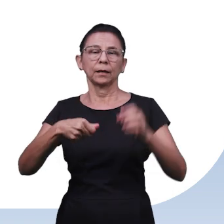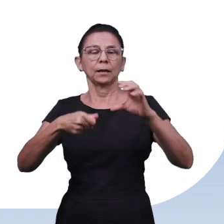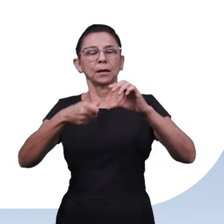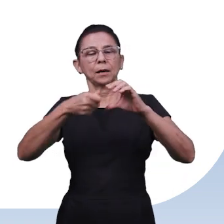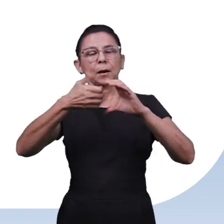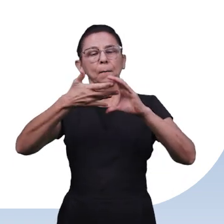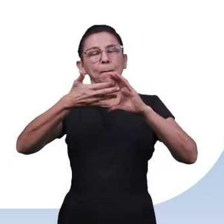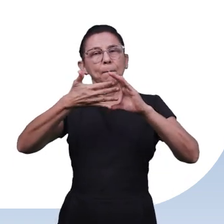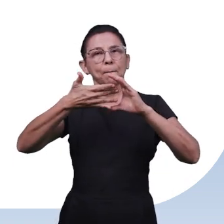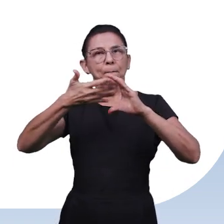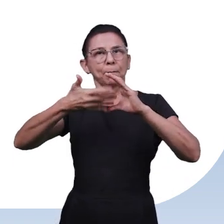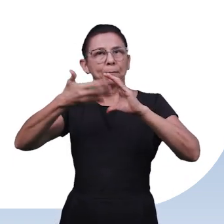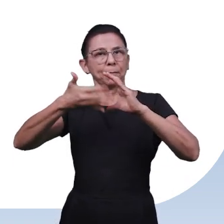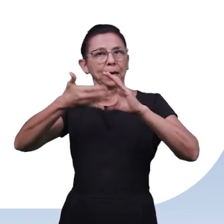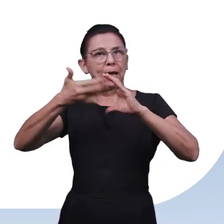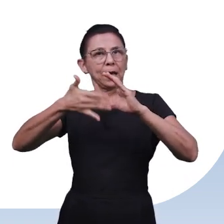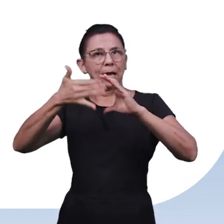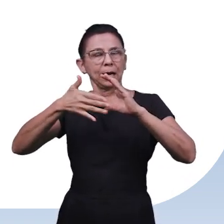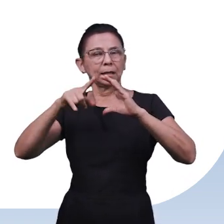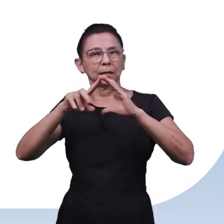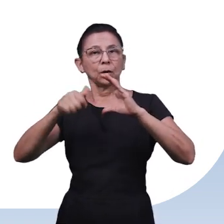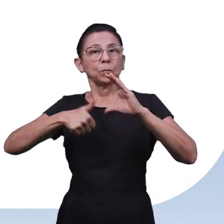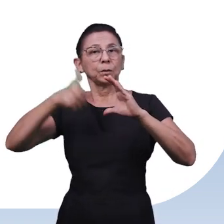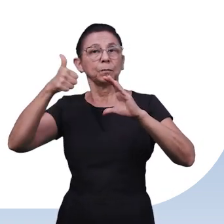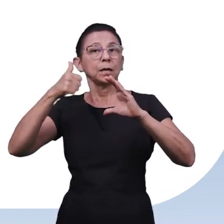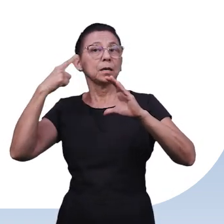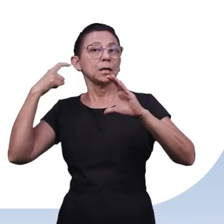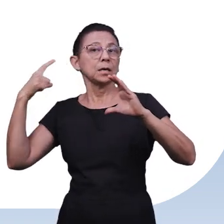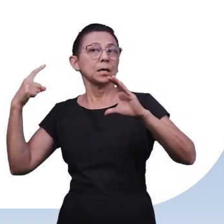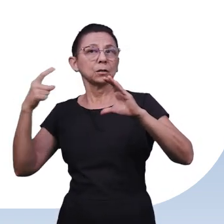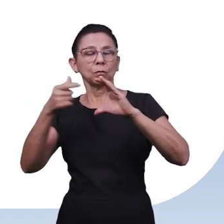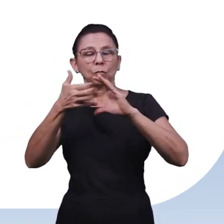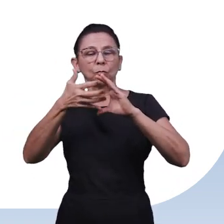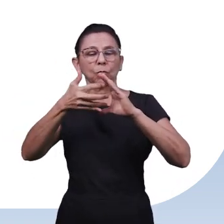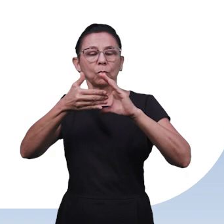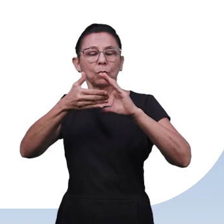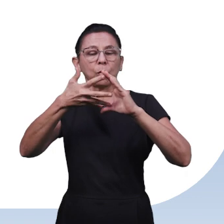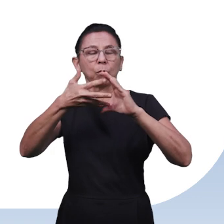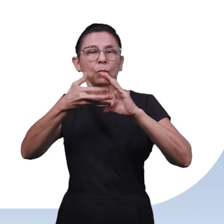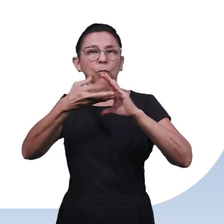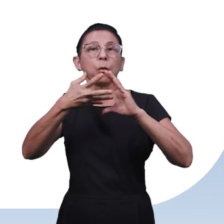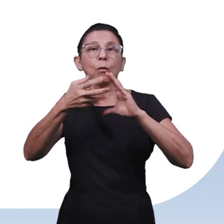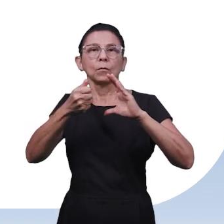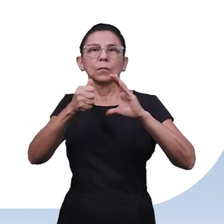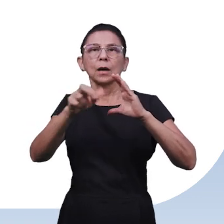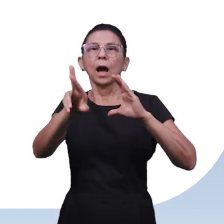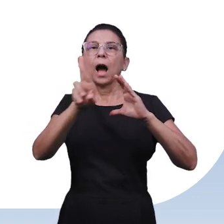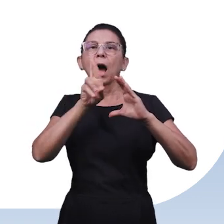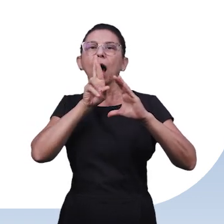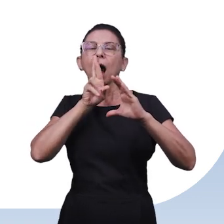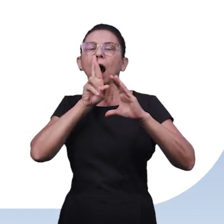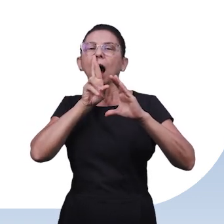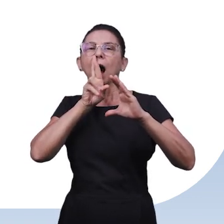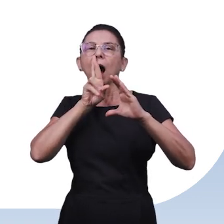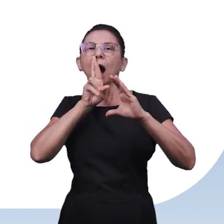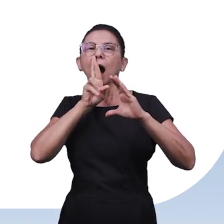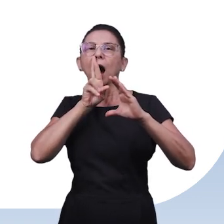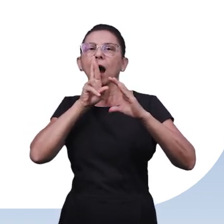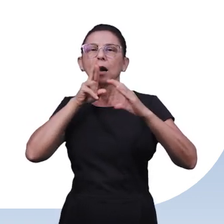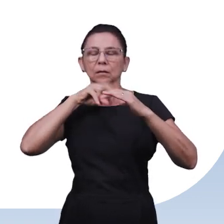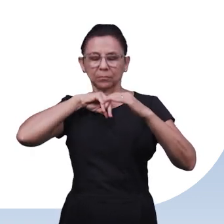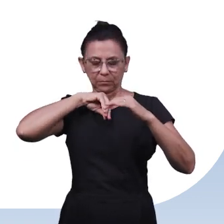aqui é a região do primeiro som. Os impulsos de ar que são direcionados pela